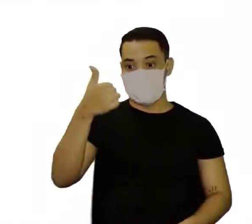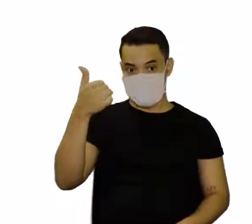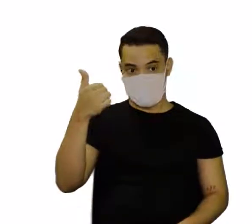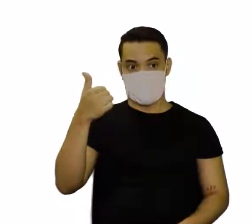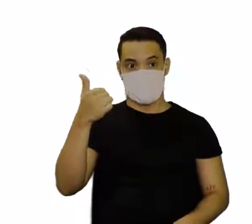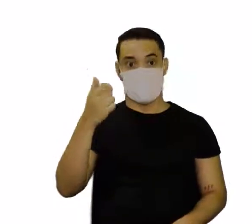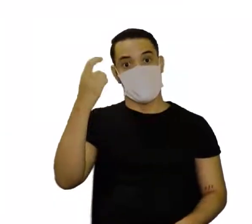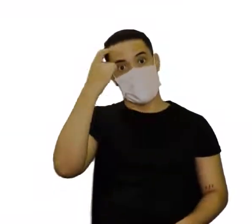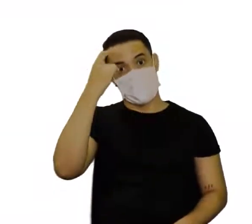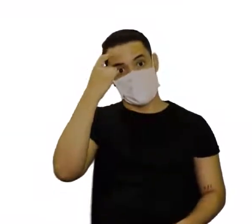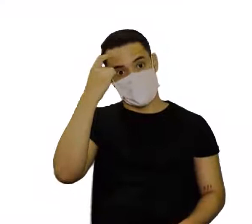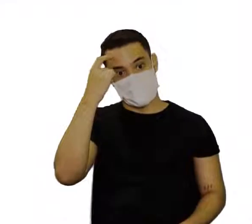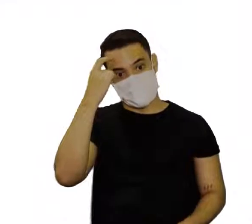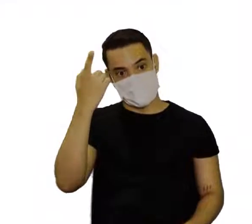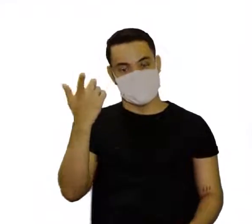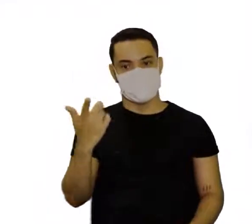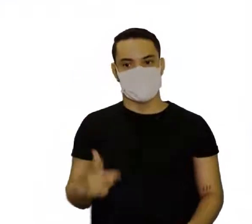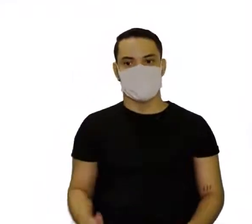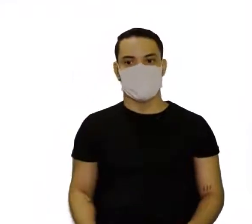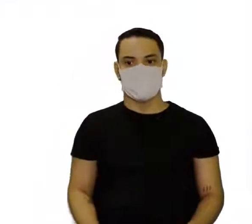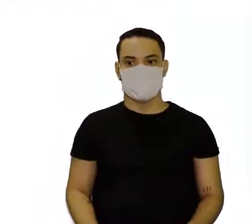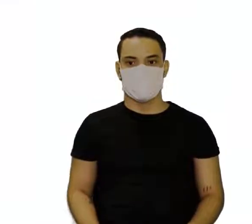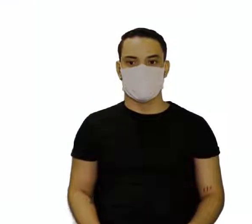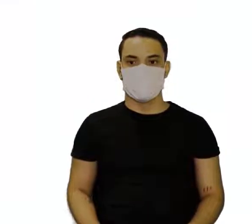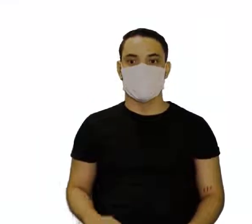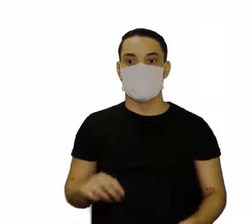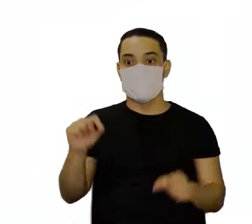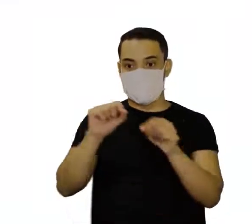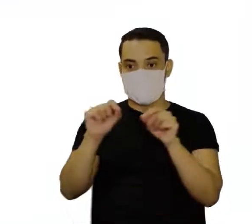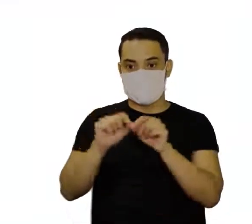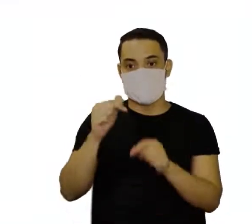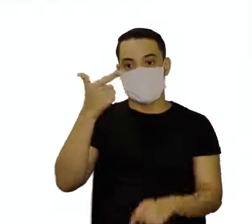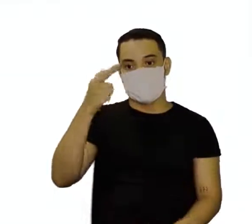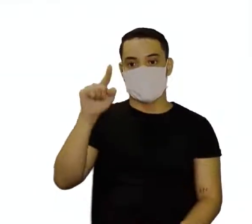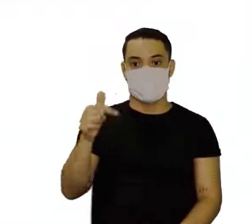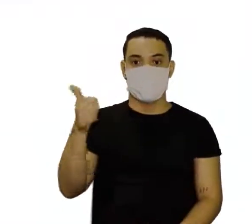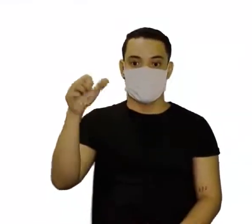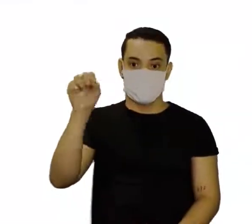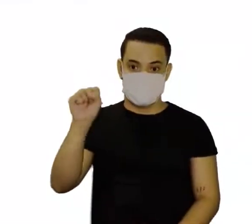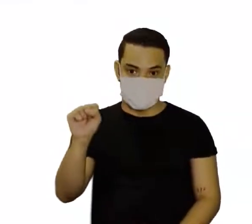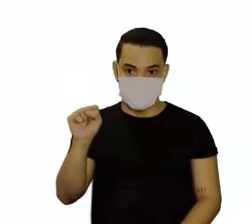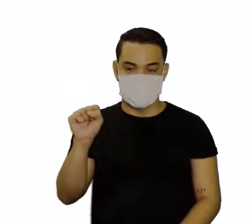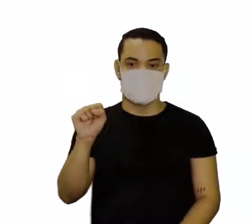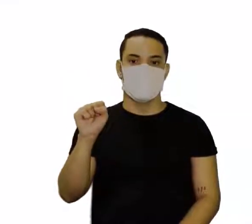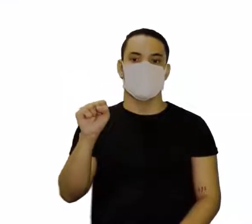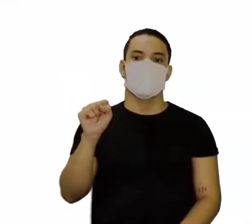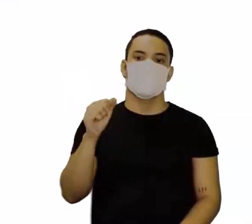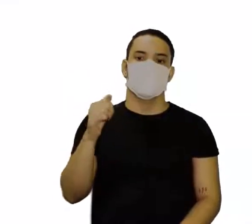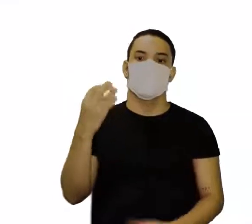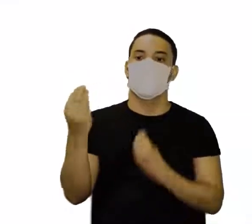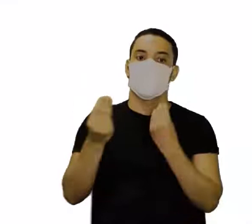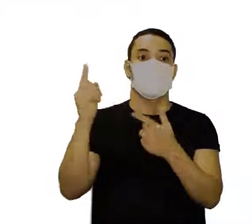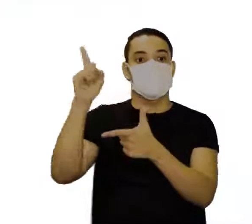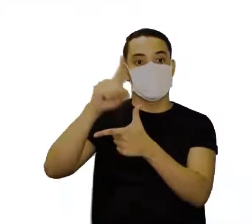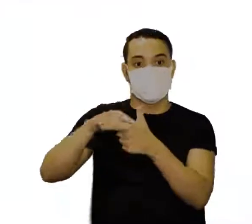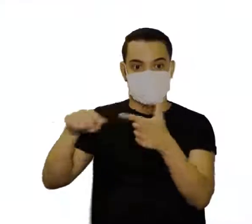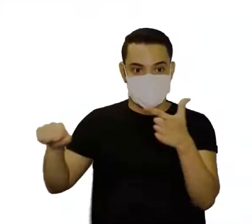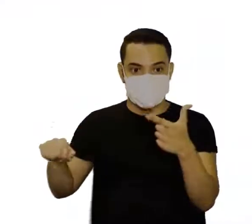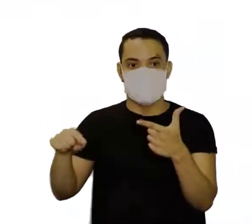quando dividir 2,18 por 1, 4,36 por 1, ou 2,18 por